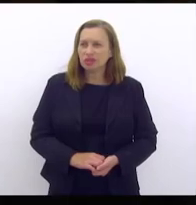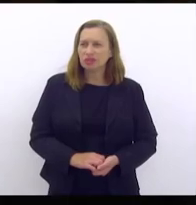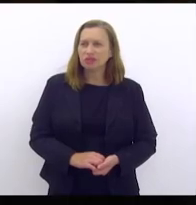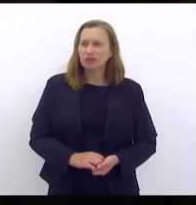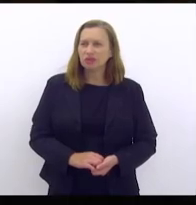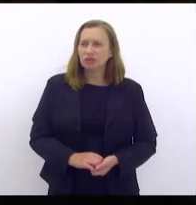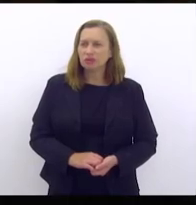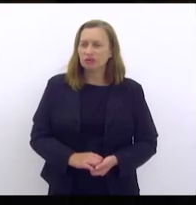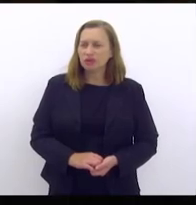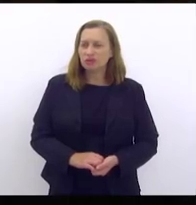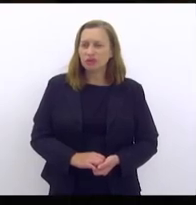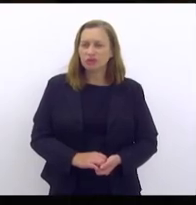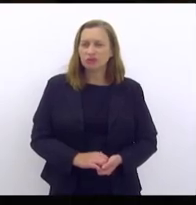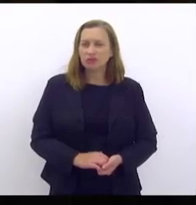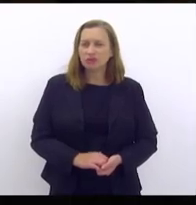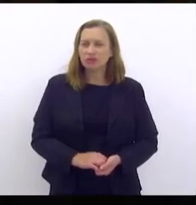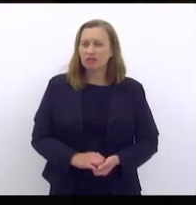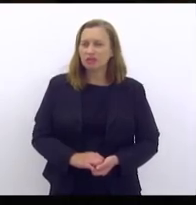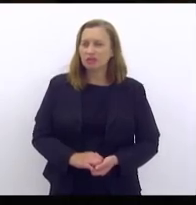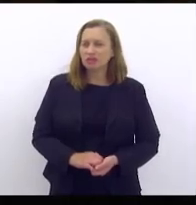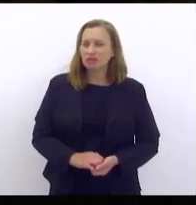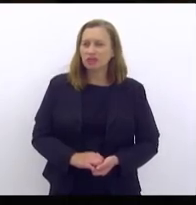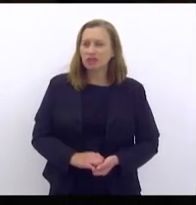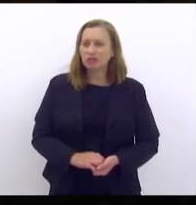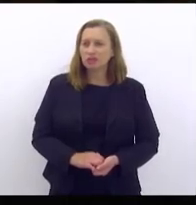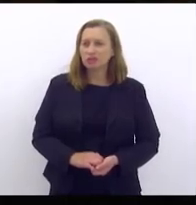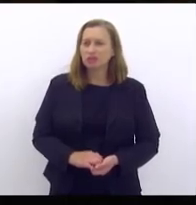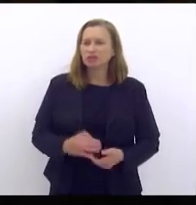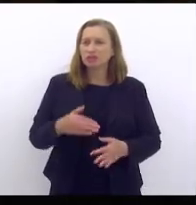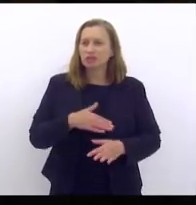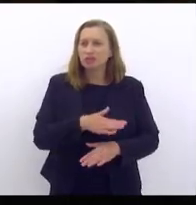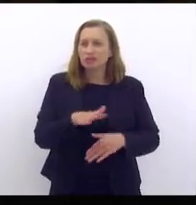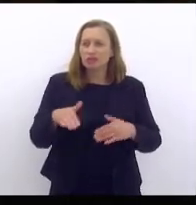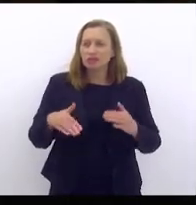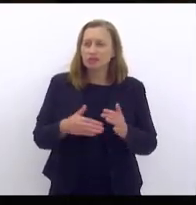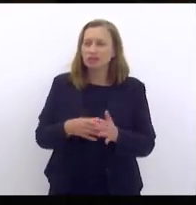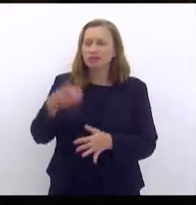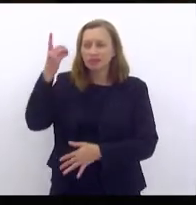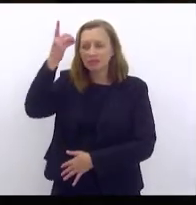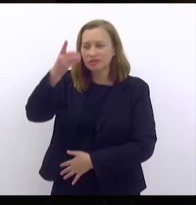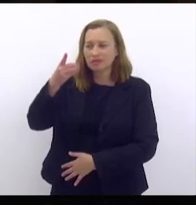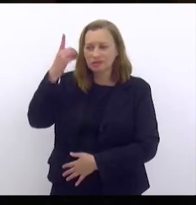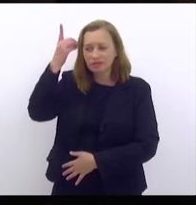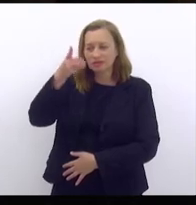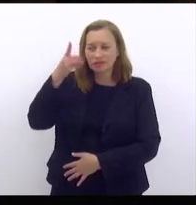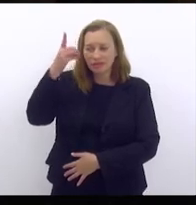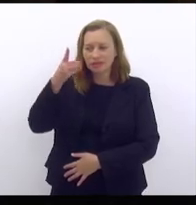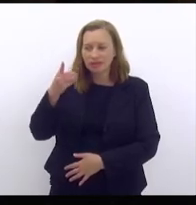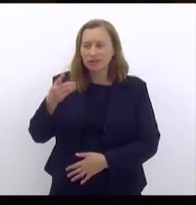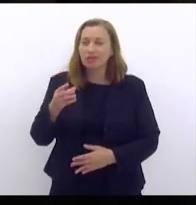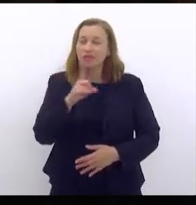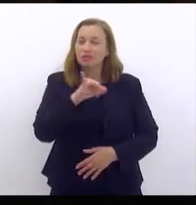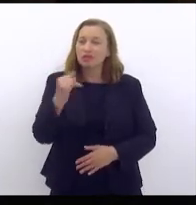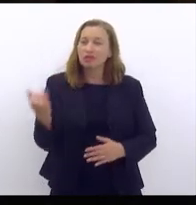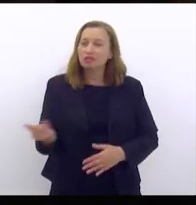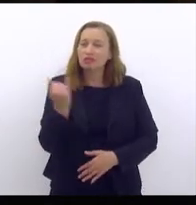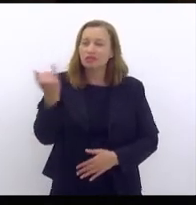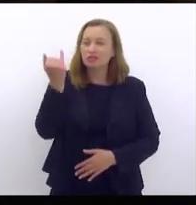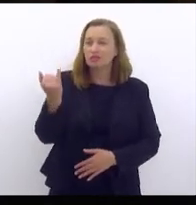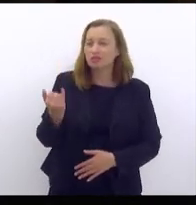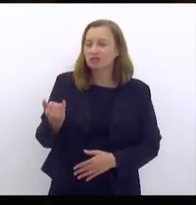Senhor presidente, senhoras deputadas, senhores deputados, importante vir aqui nesse dia de hoje